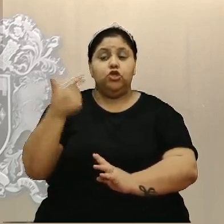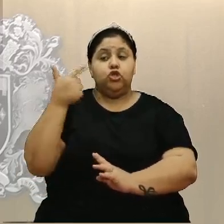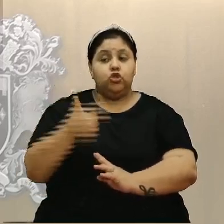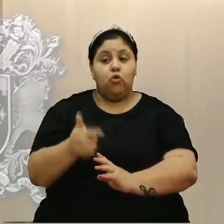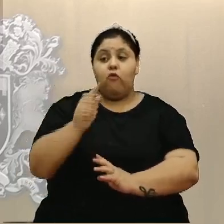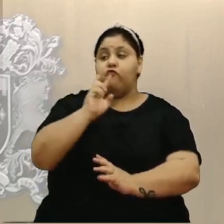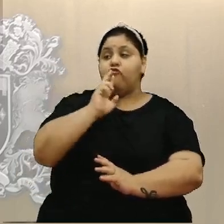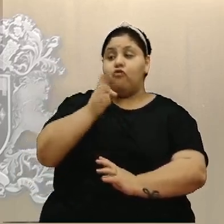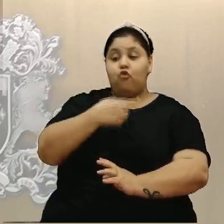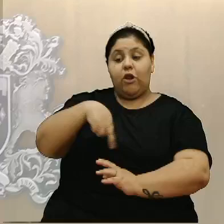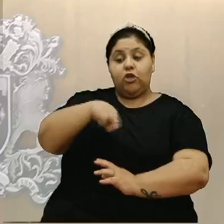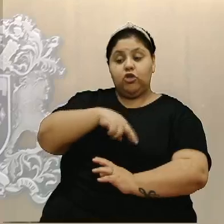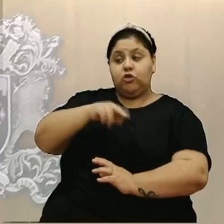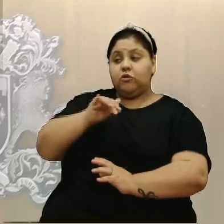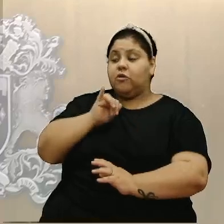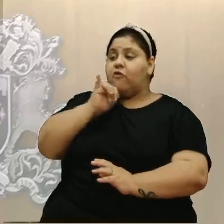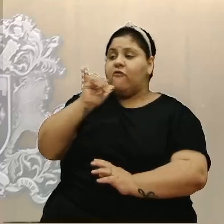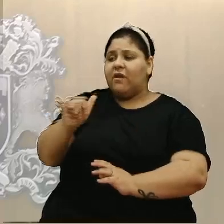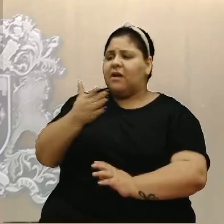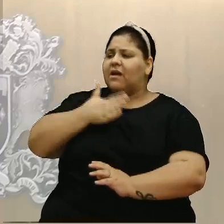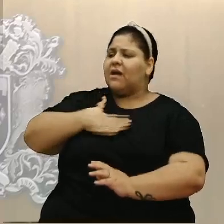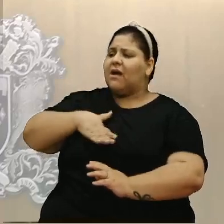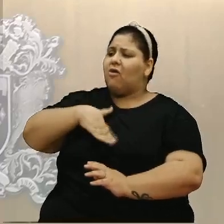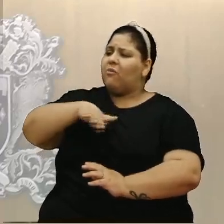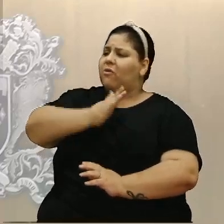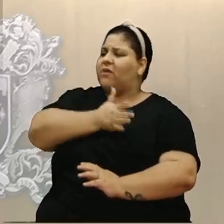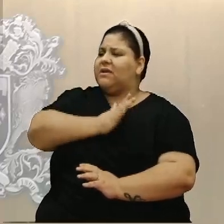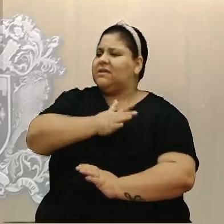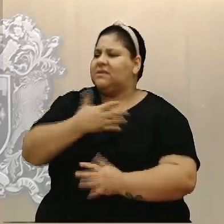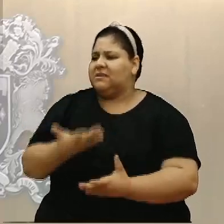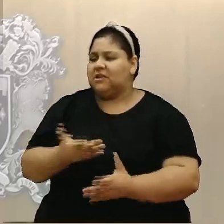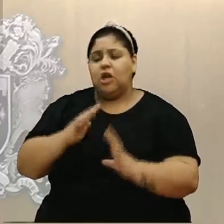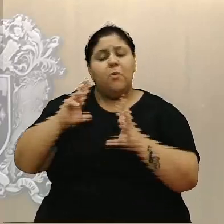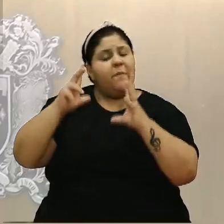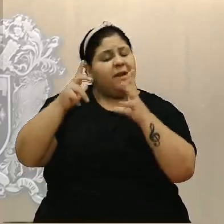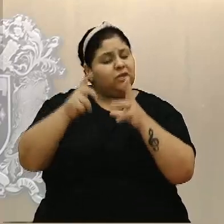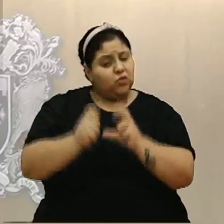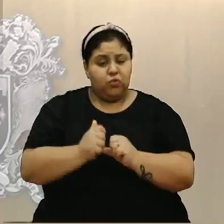religioso dizia: acalma teu coração. Para tudo